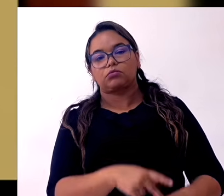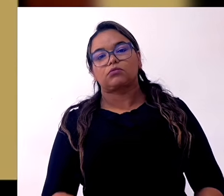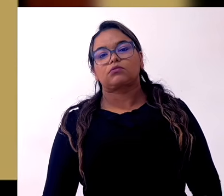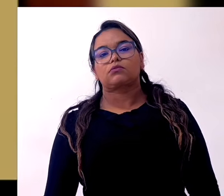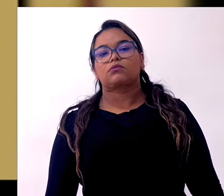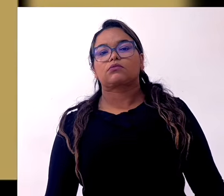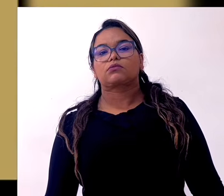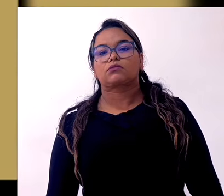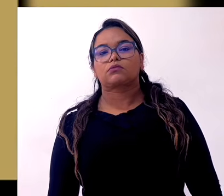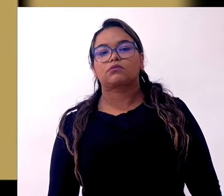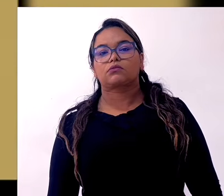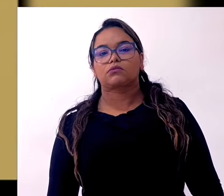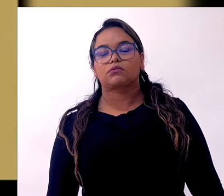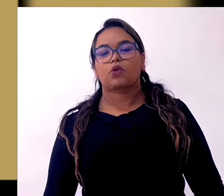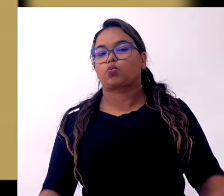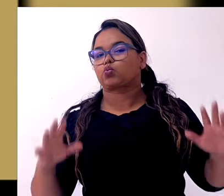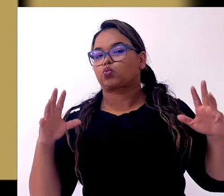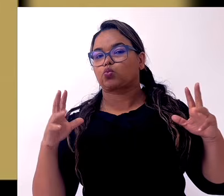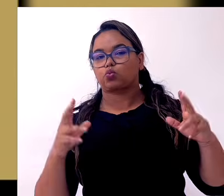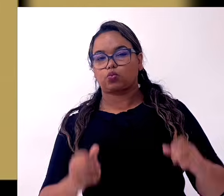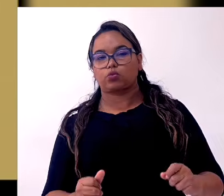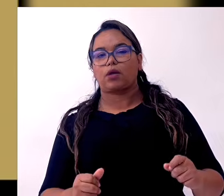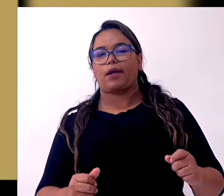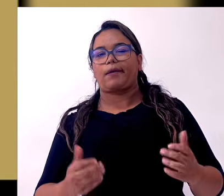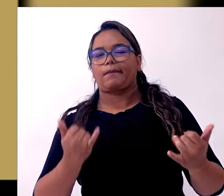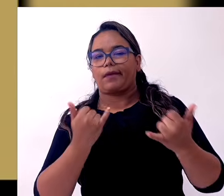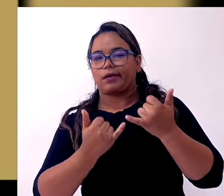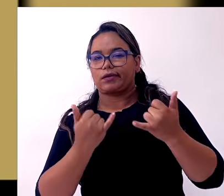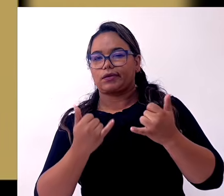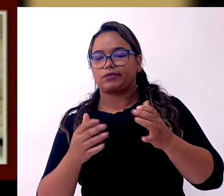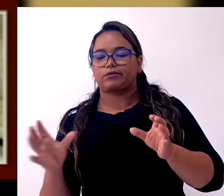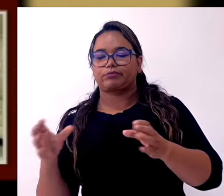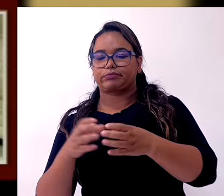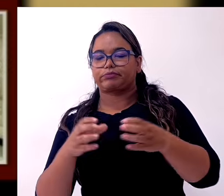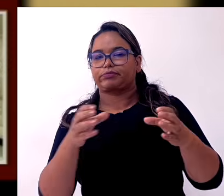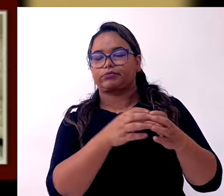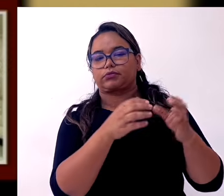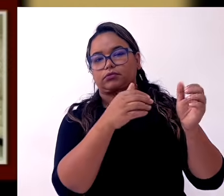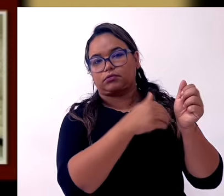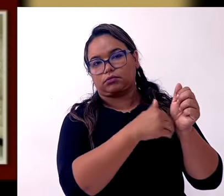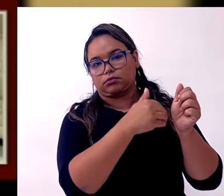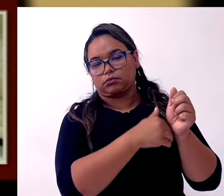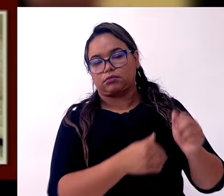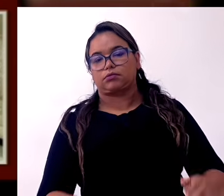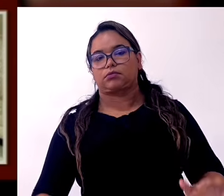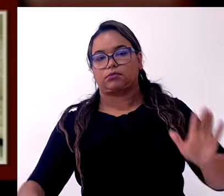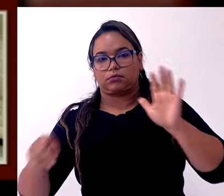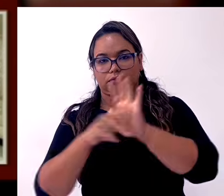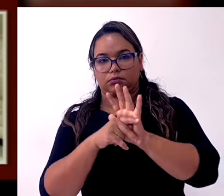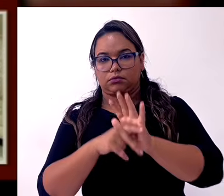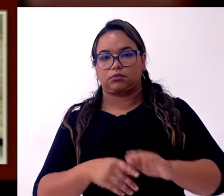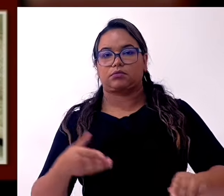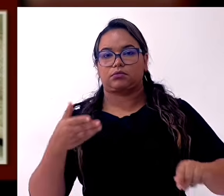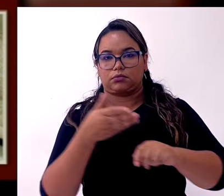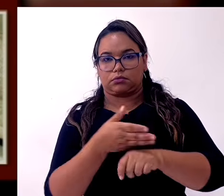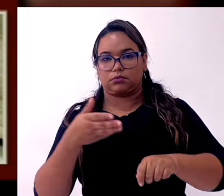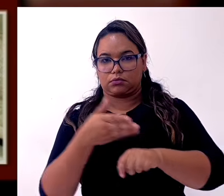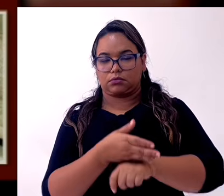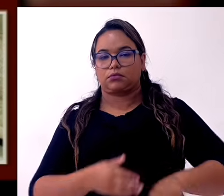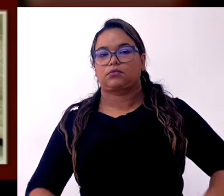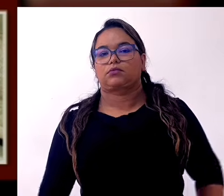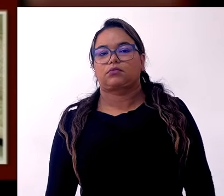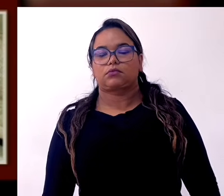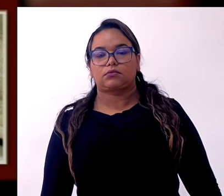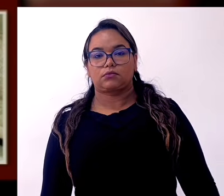Tony Blair usa símbolos maçônicos. Os presidentes, os primeiros ministros do mundo, quer